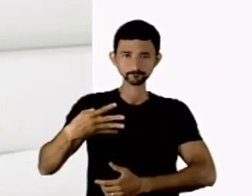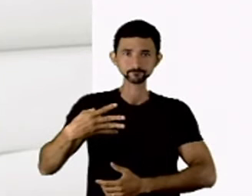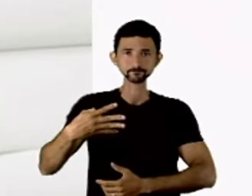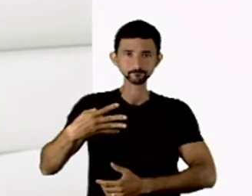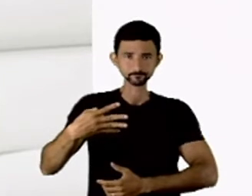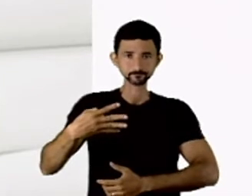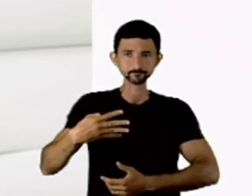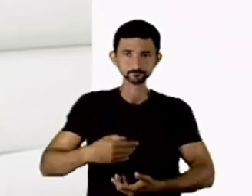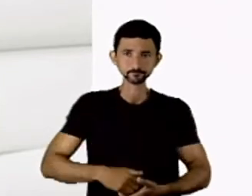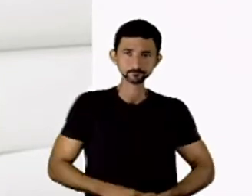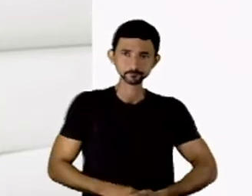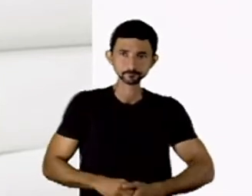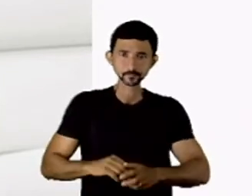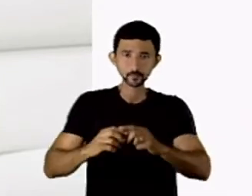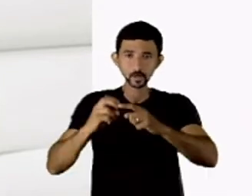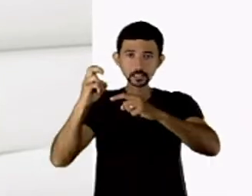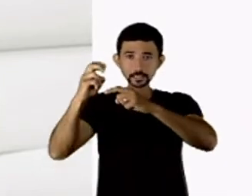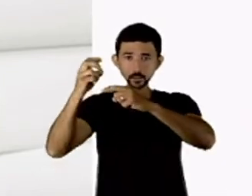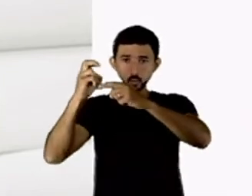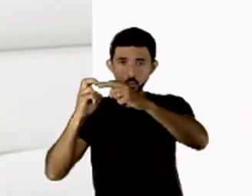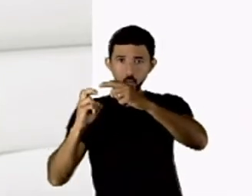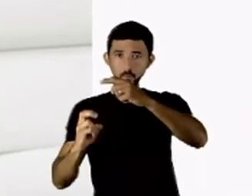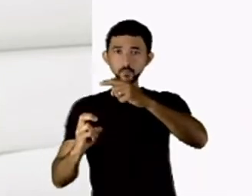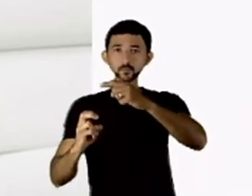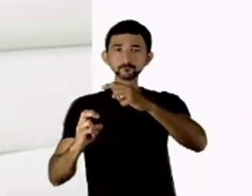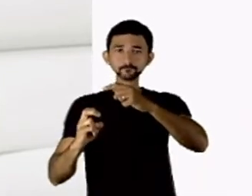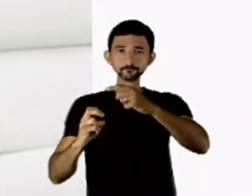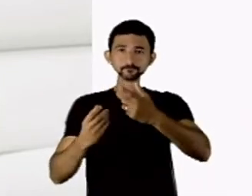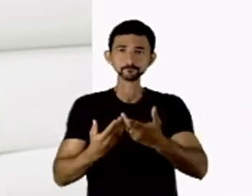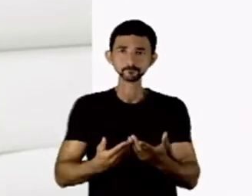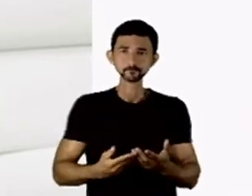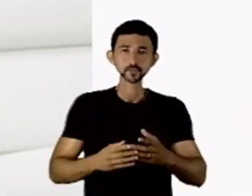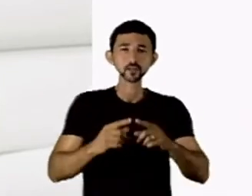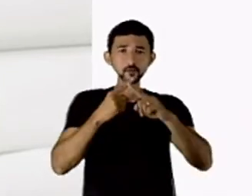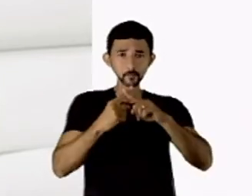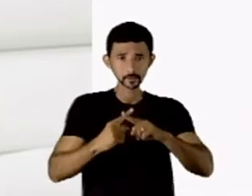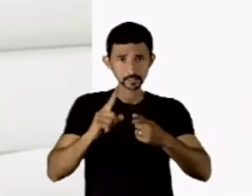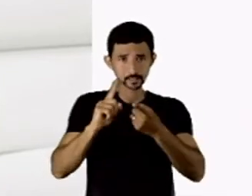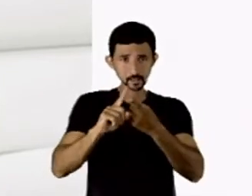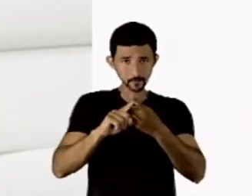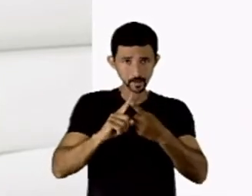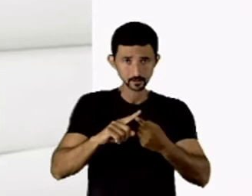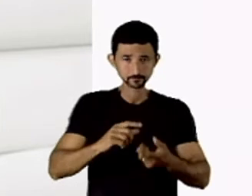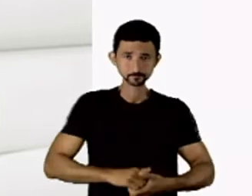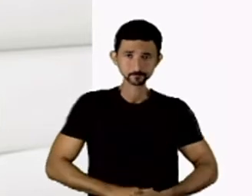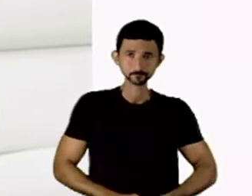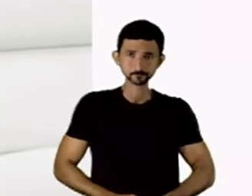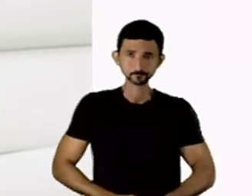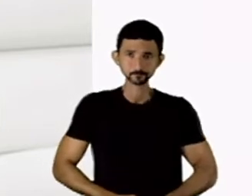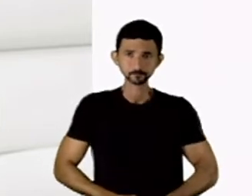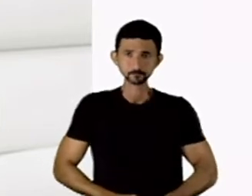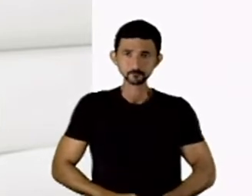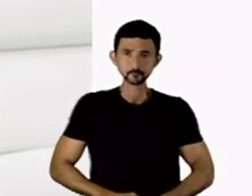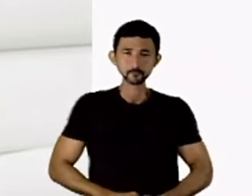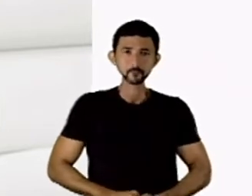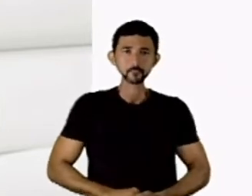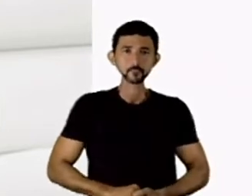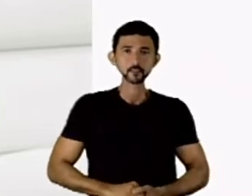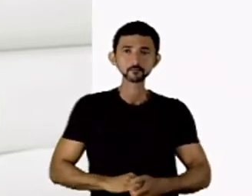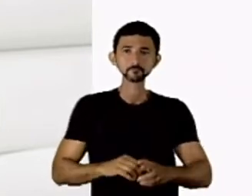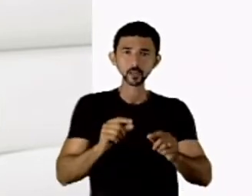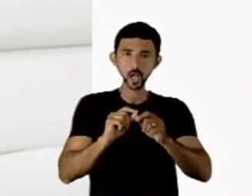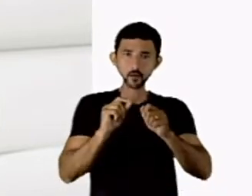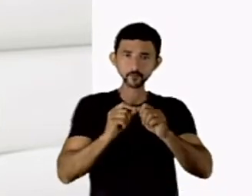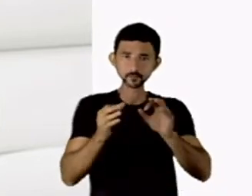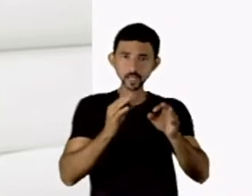24, isso mesmo. E eu baixo o 5 aqui, olha, porque eu vou fazer a multiplicação com ele ainda. Então,